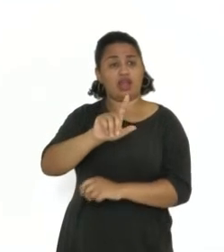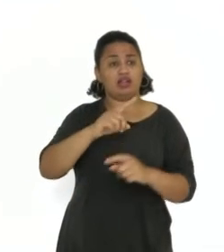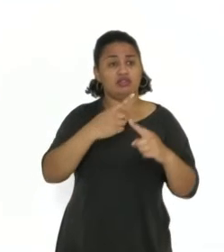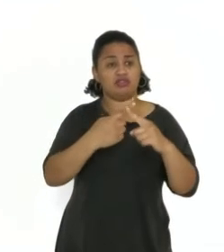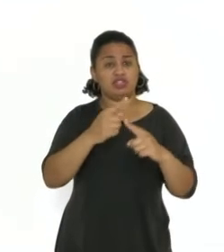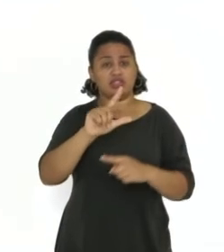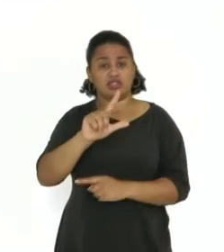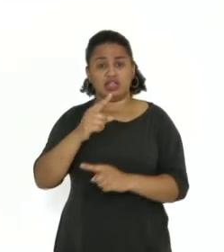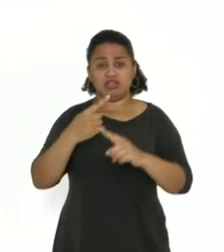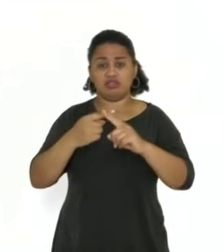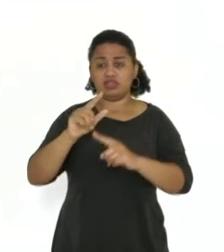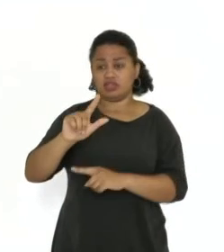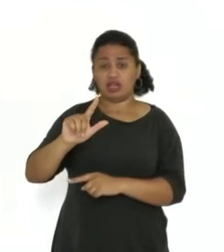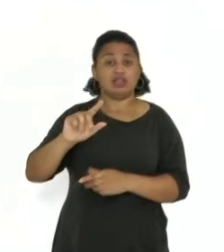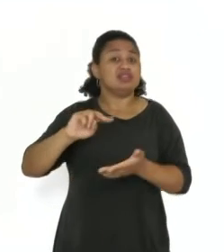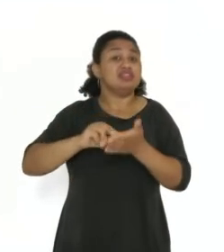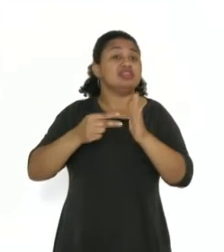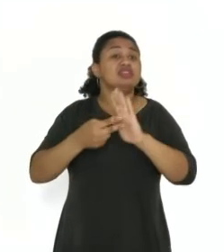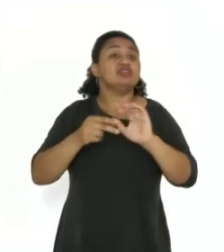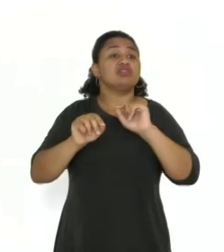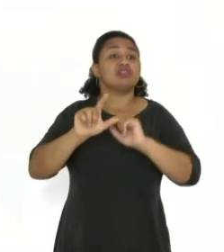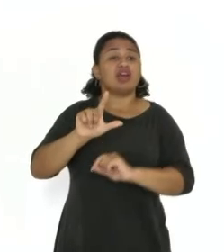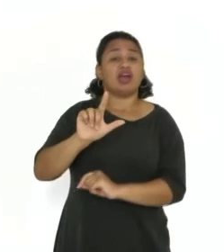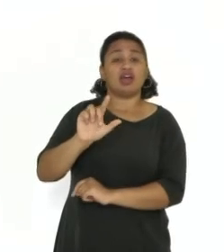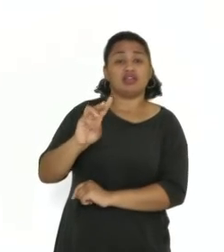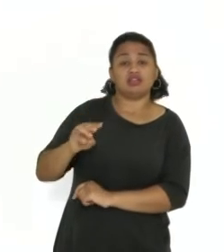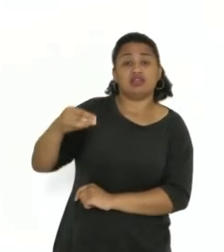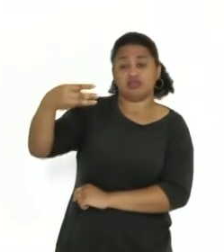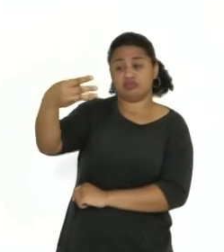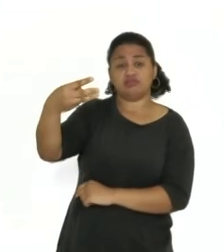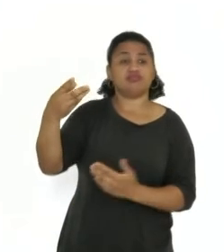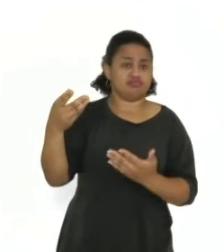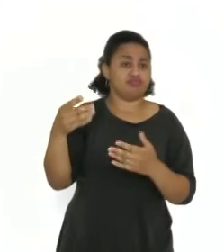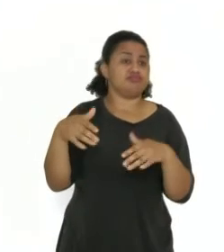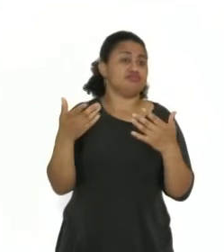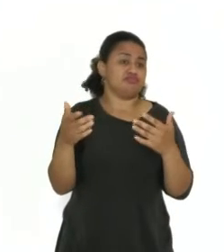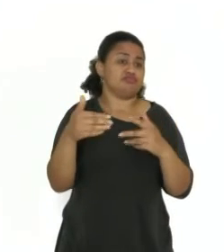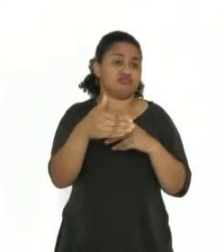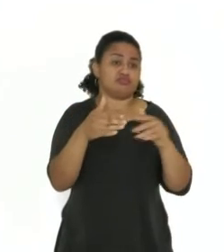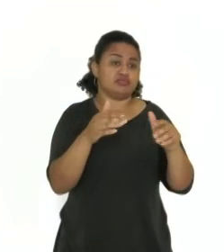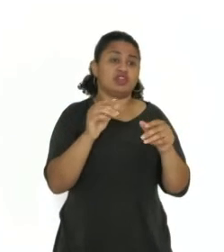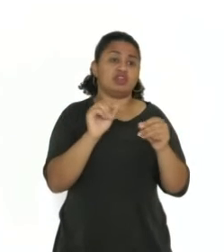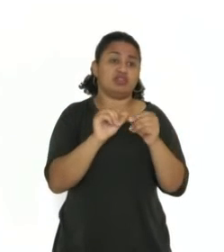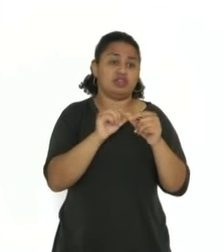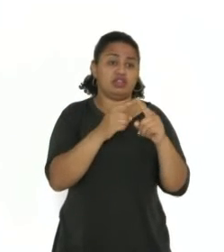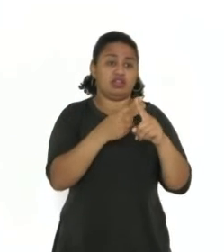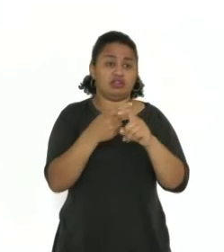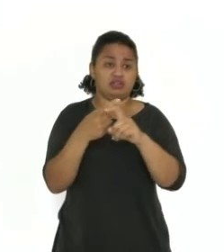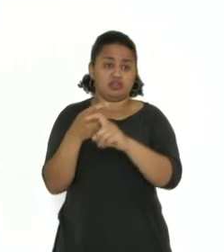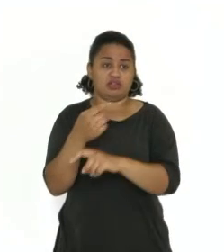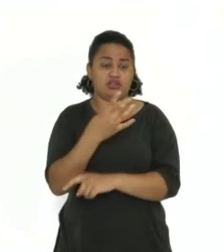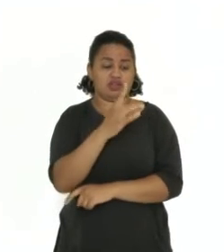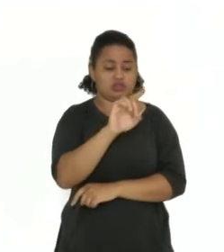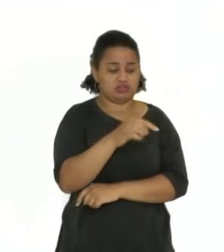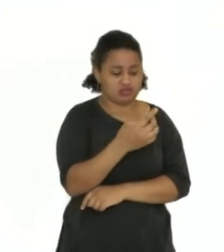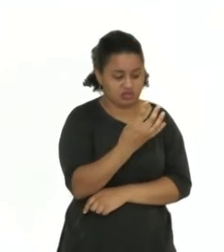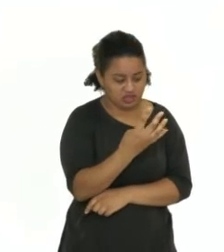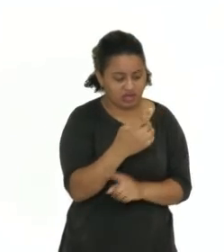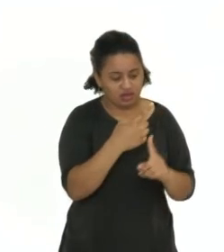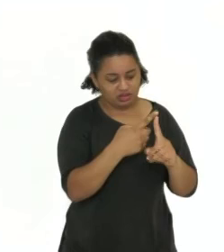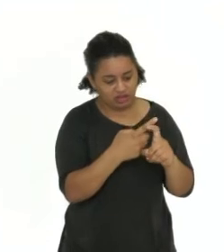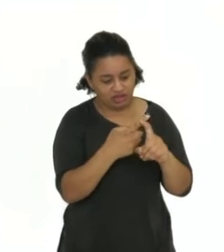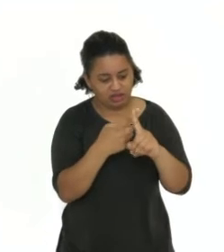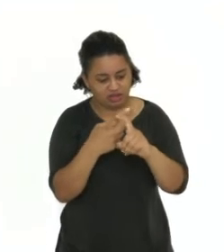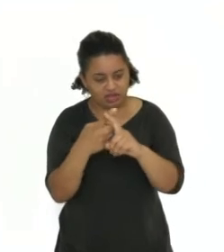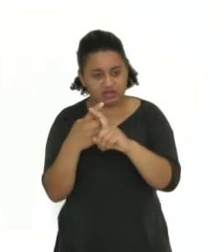que L é o cubo, tá? Então, essa é a relação que a gente pode estabelecer. Então, nesse cubinho aqui, se a gente multiplicar lá 4,3 vezes